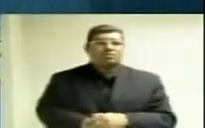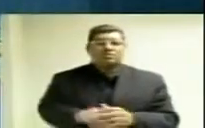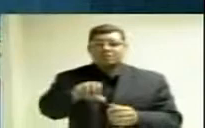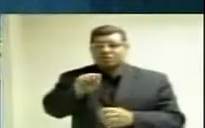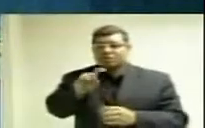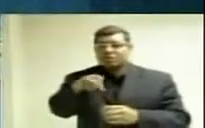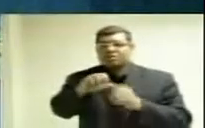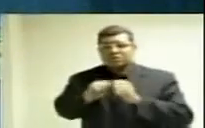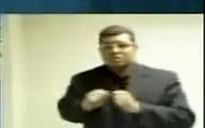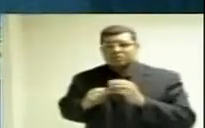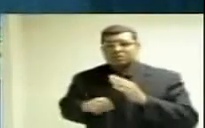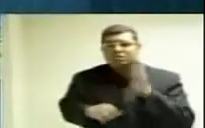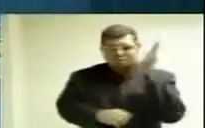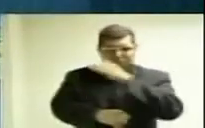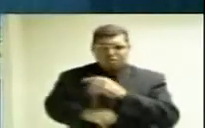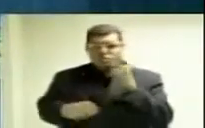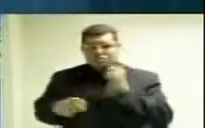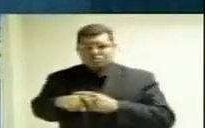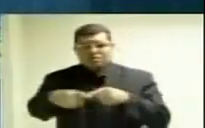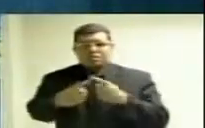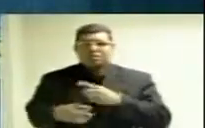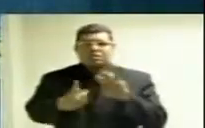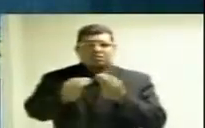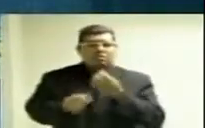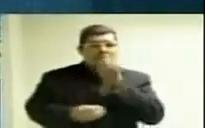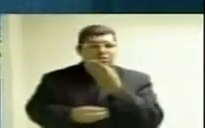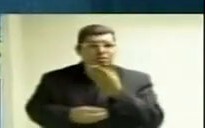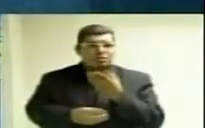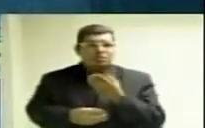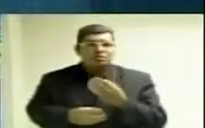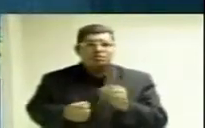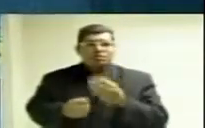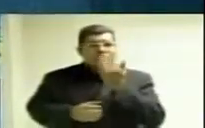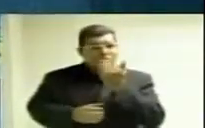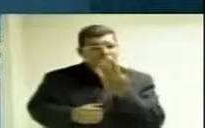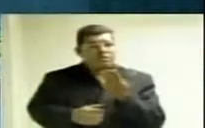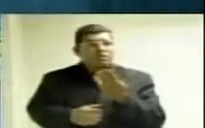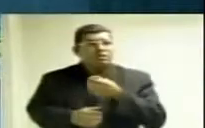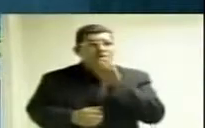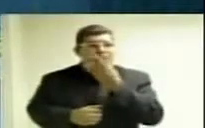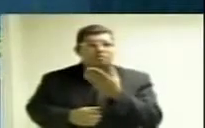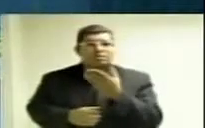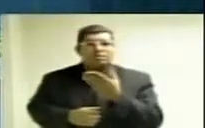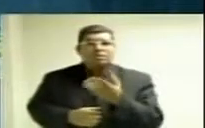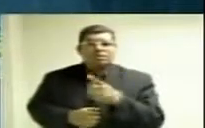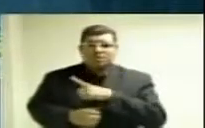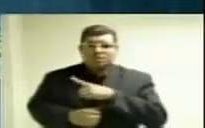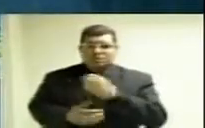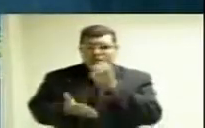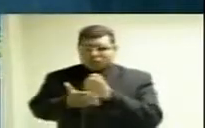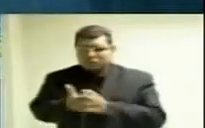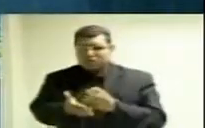sistema prisional pode ser muito ruim para o preso, mas ele é muito bom para quem fornece comida, ele é muito bom para quem tem um